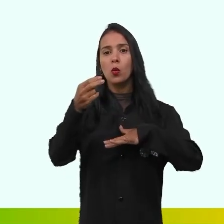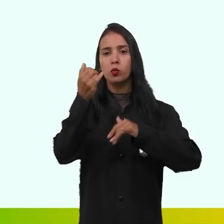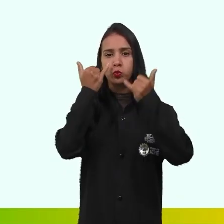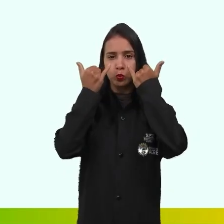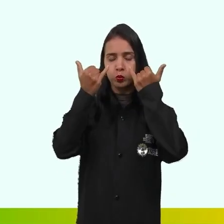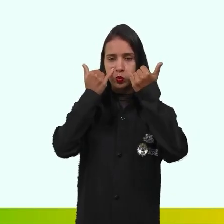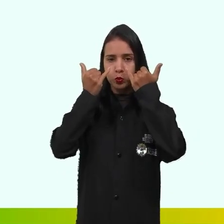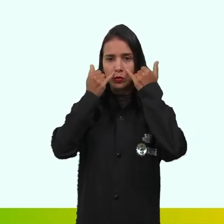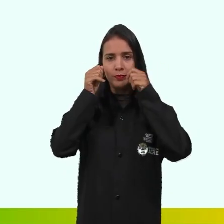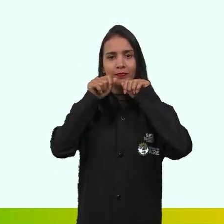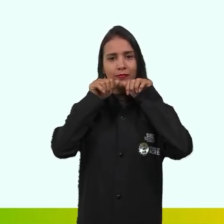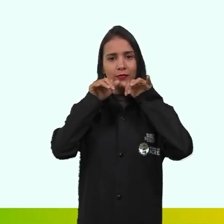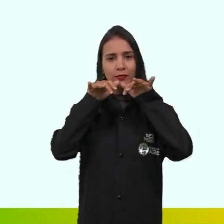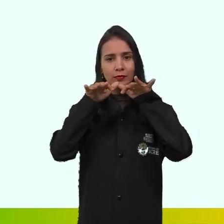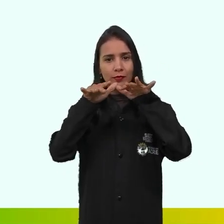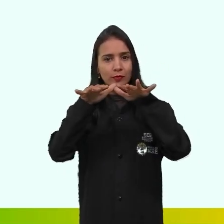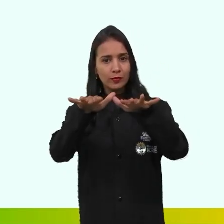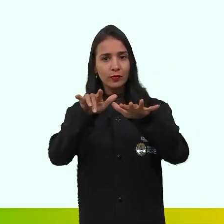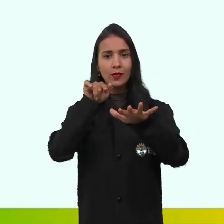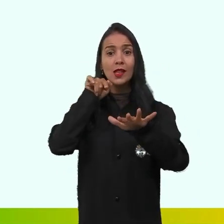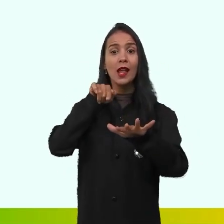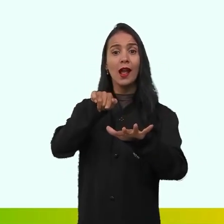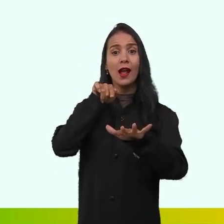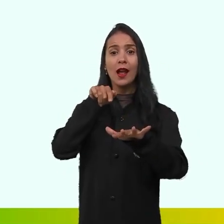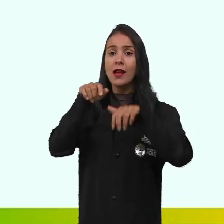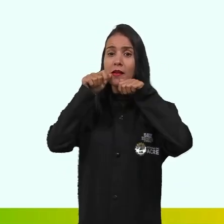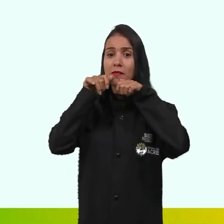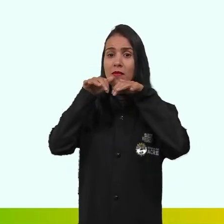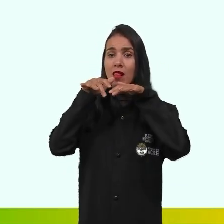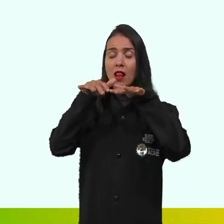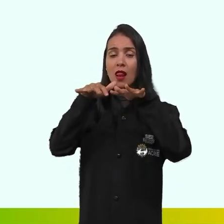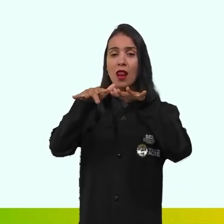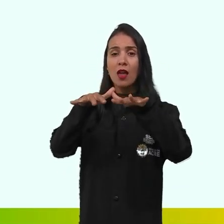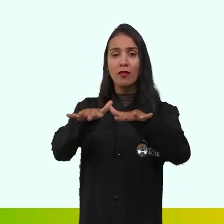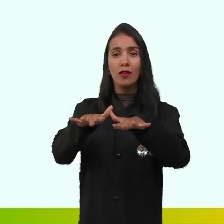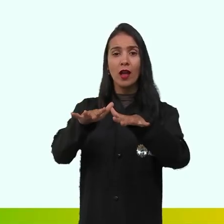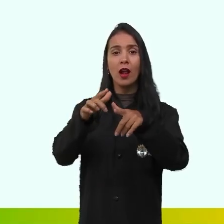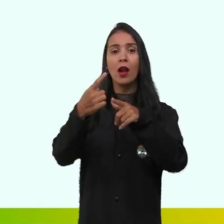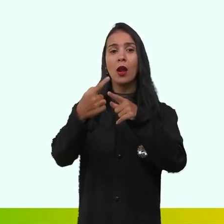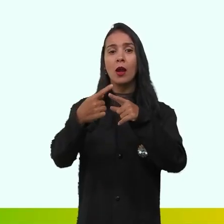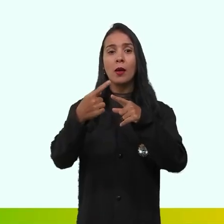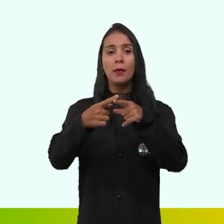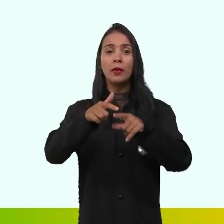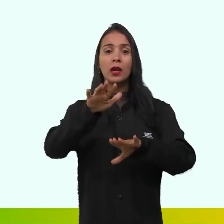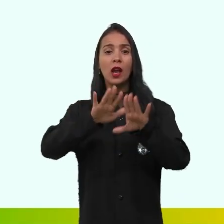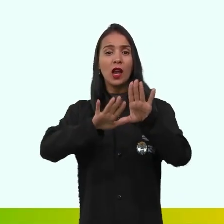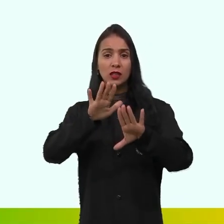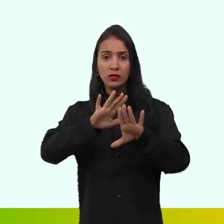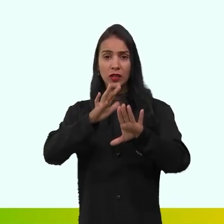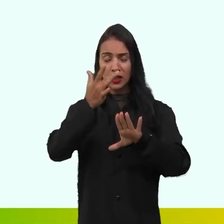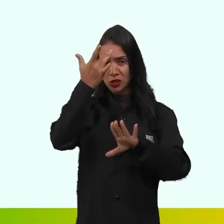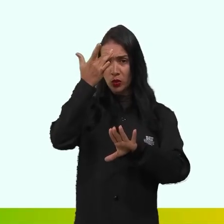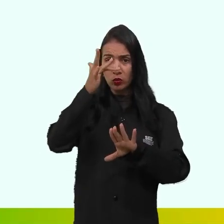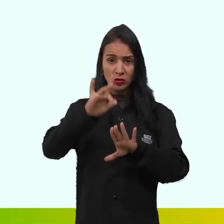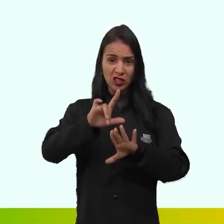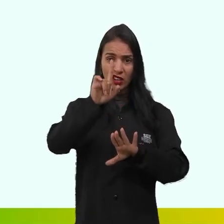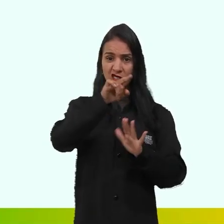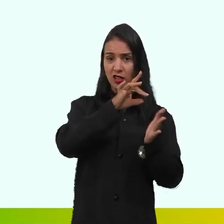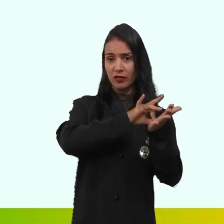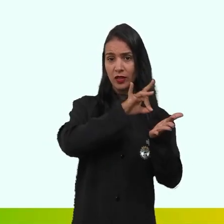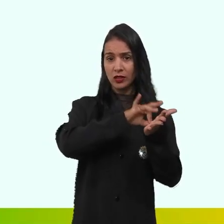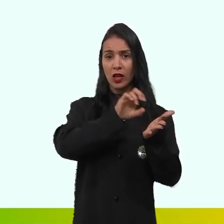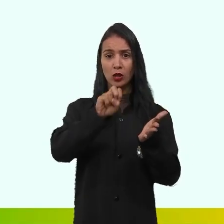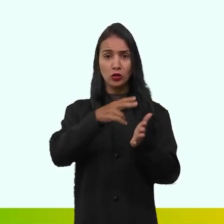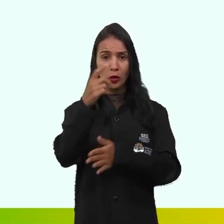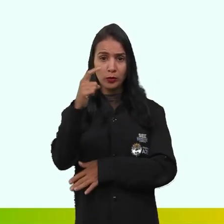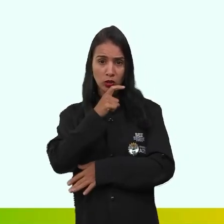disseminada não porque você não acredita que ela seja real, tá? Então, você olha ali, lê aquela